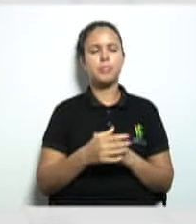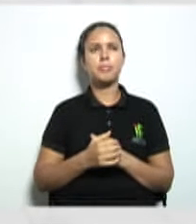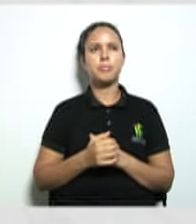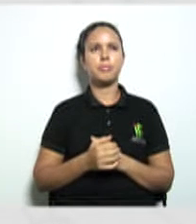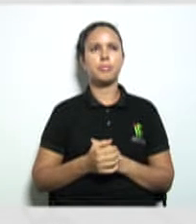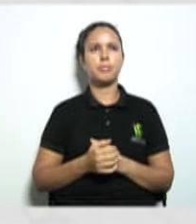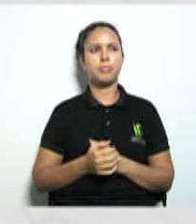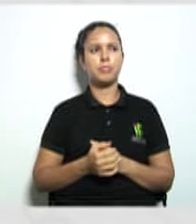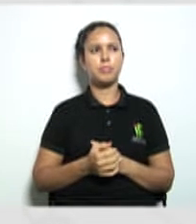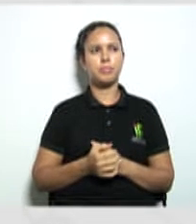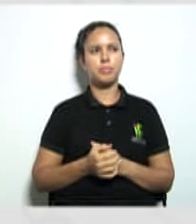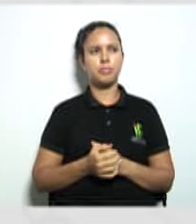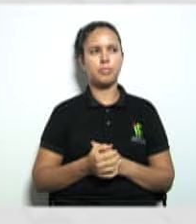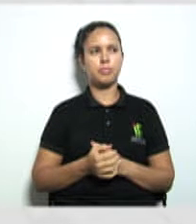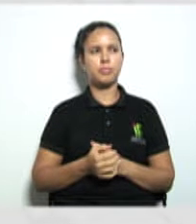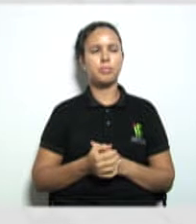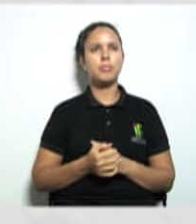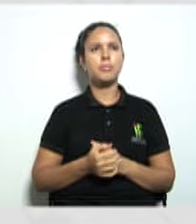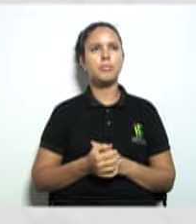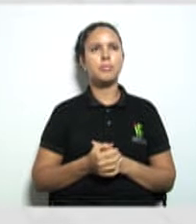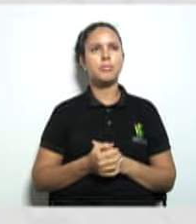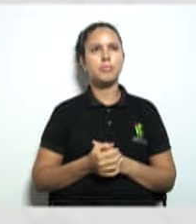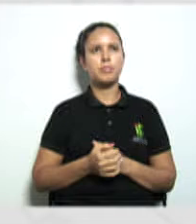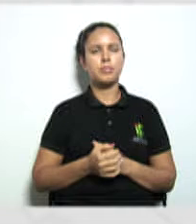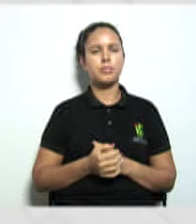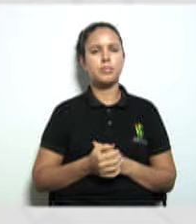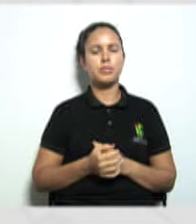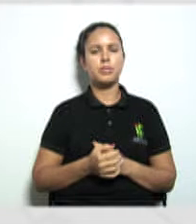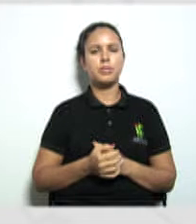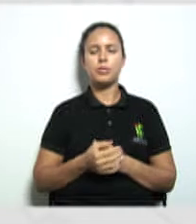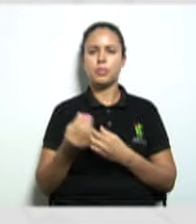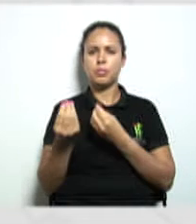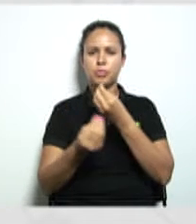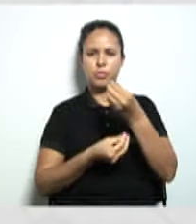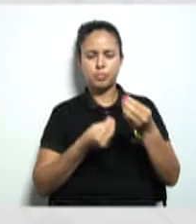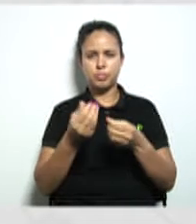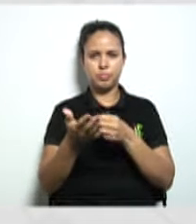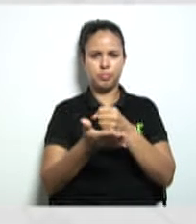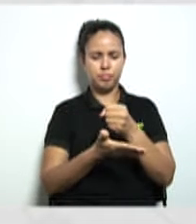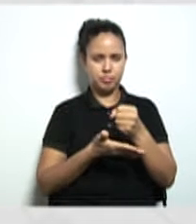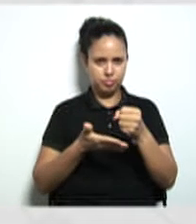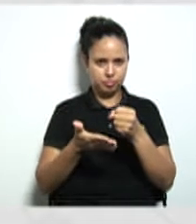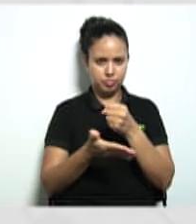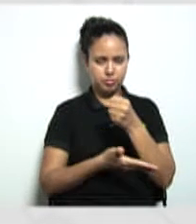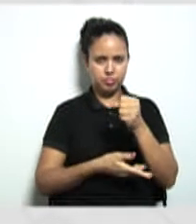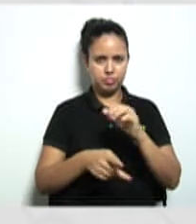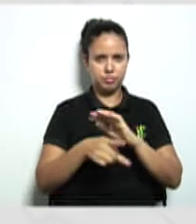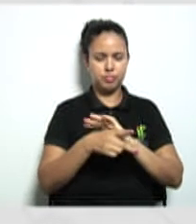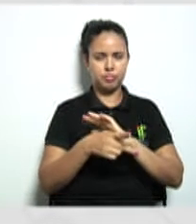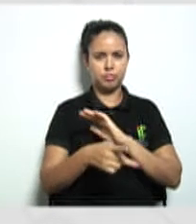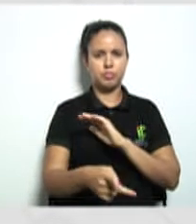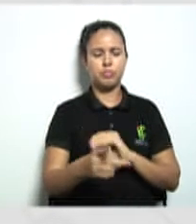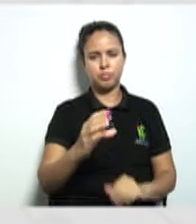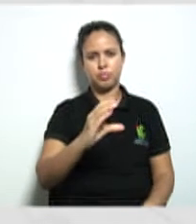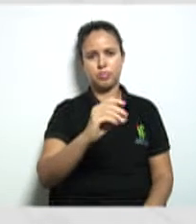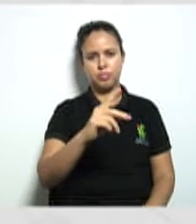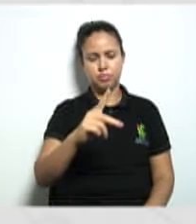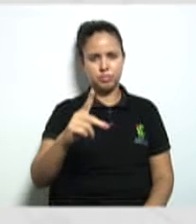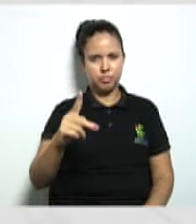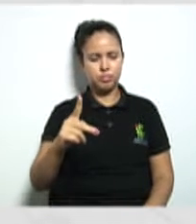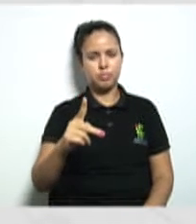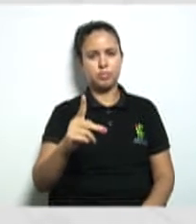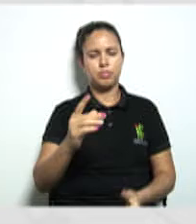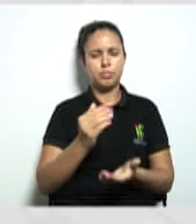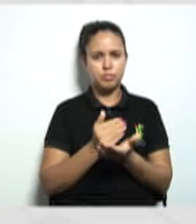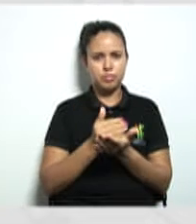lá. Então, vamos lá. Com os princípios do cooperativismo, ele